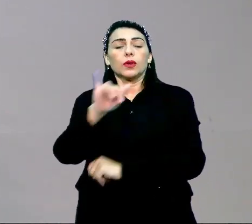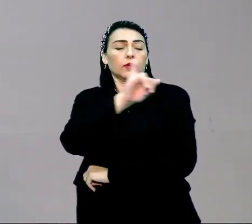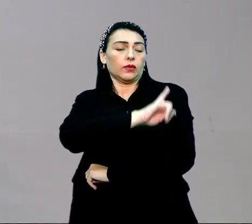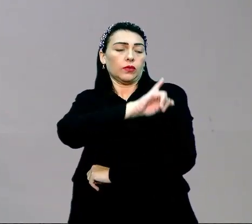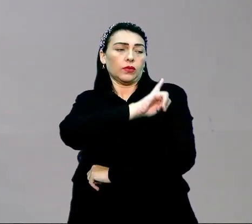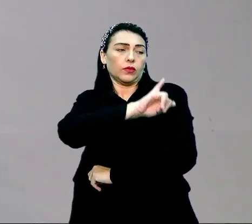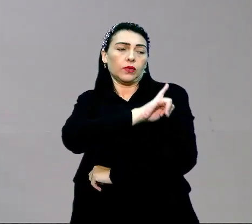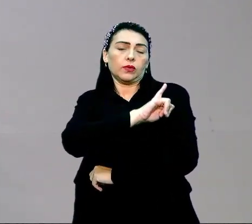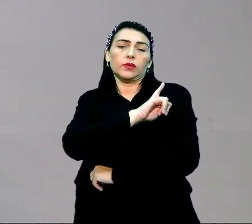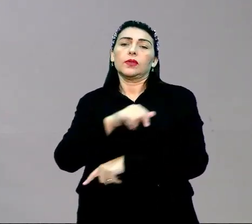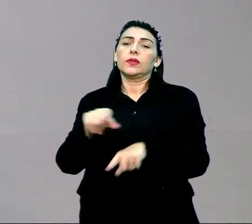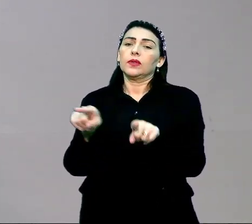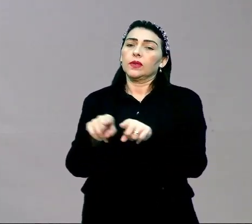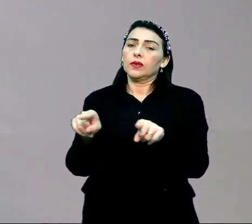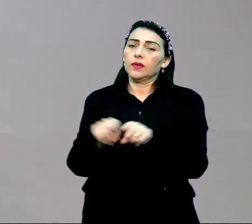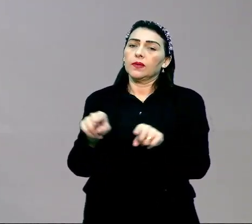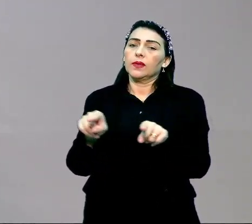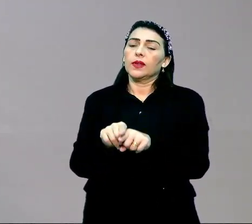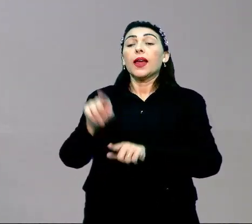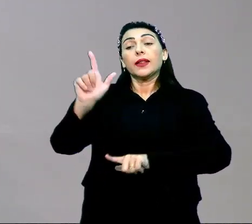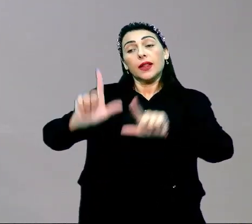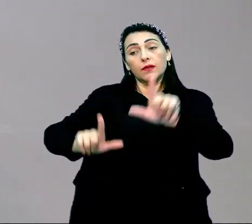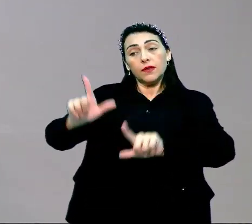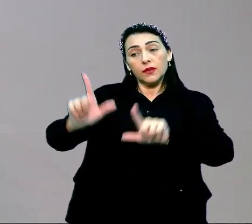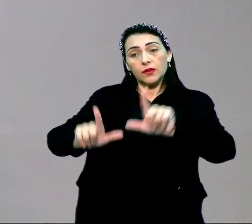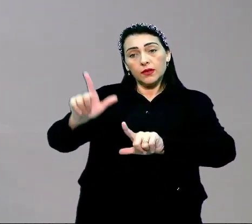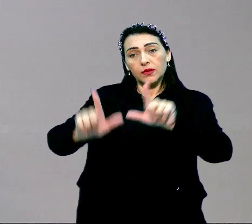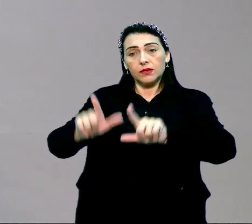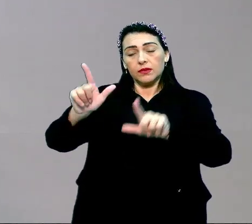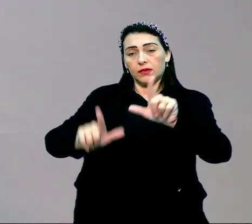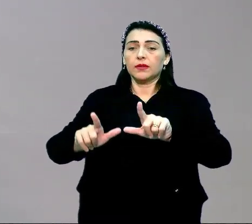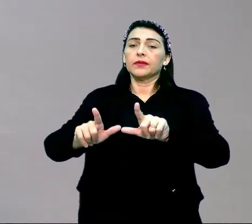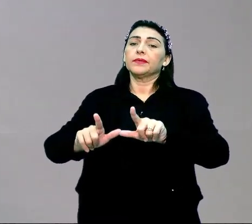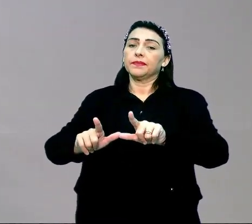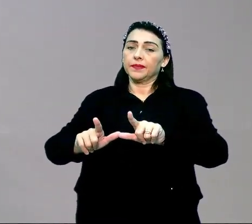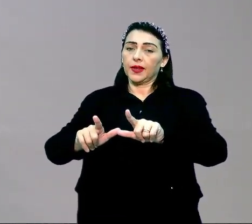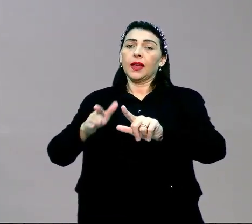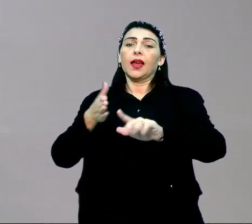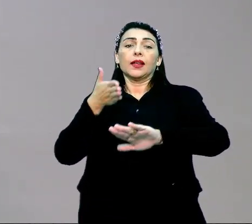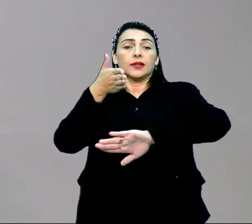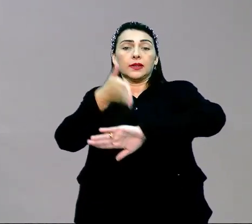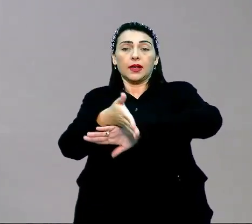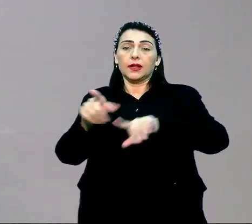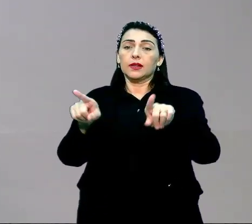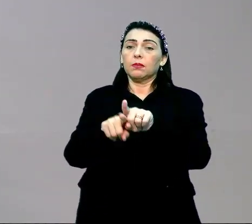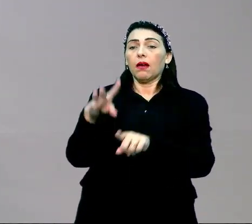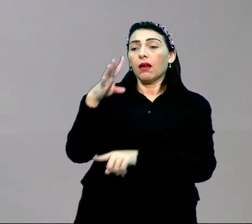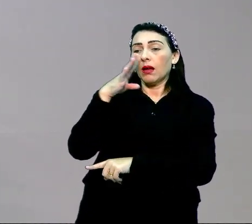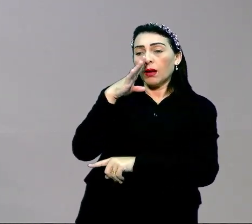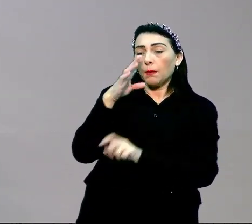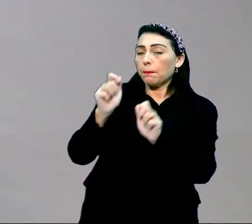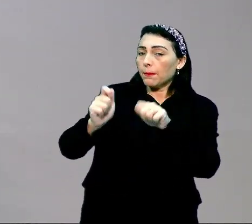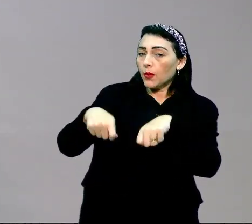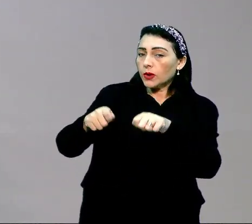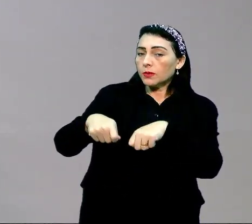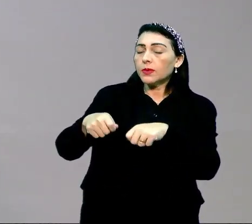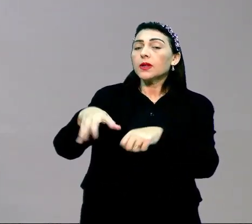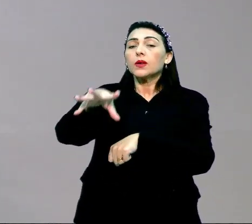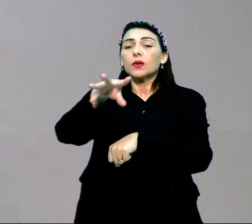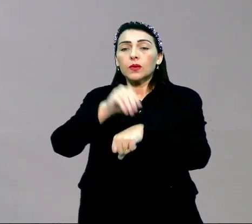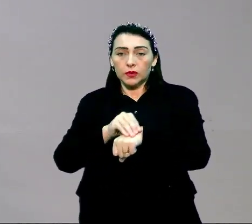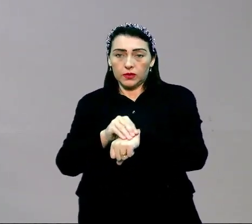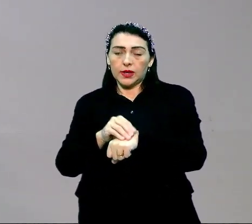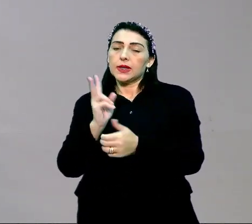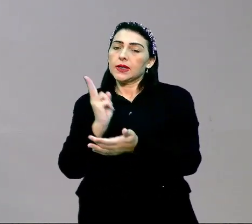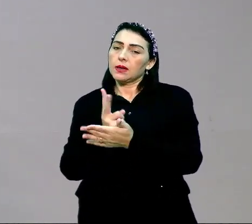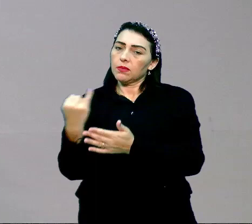Rio de Janeiro. Além disso, ele é televisionado. Então, esse vislumbre de acesso também possibilita esse conhecimento. Então,